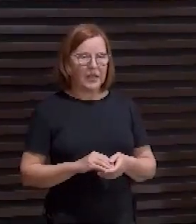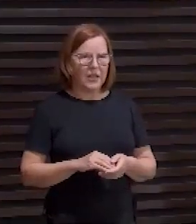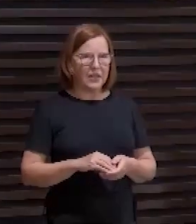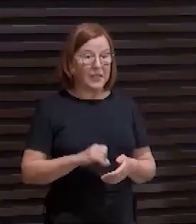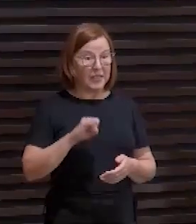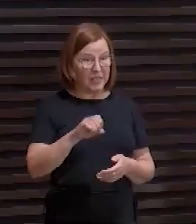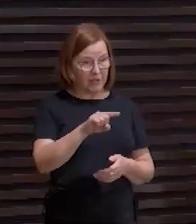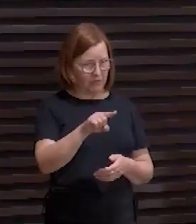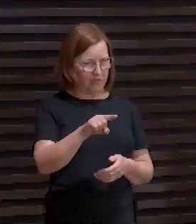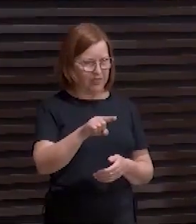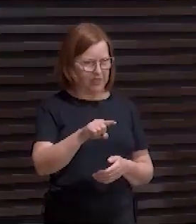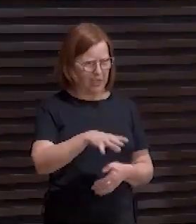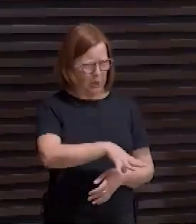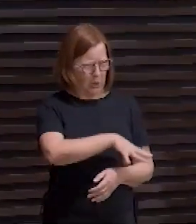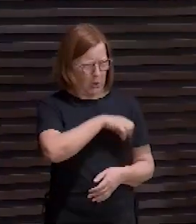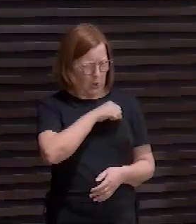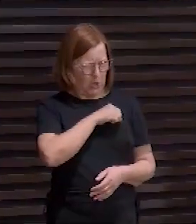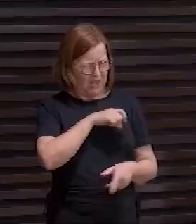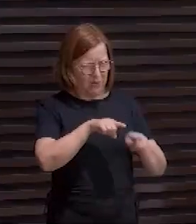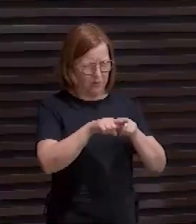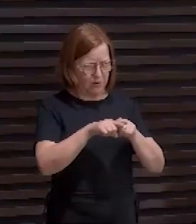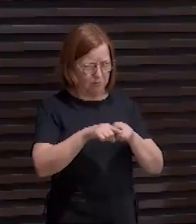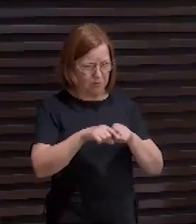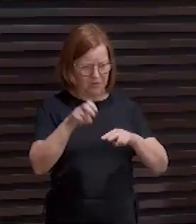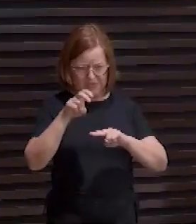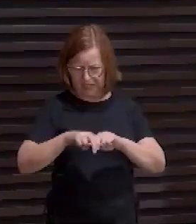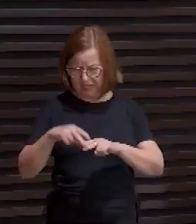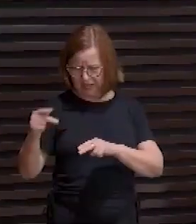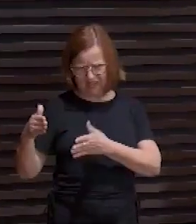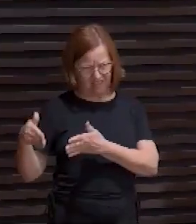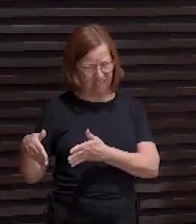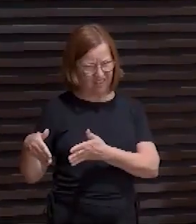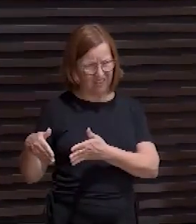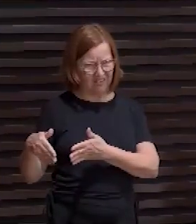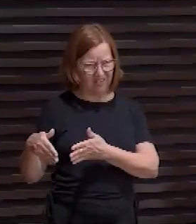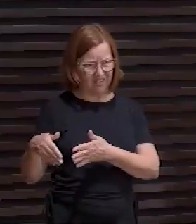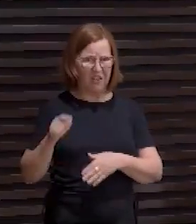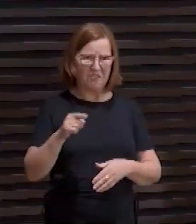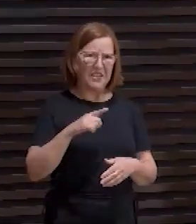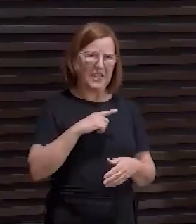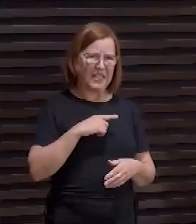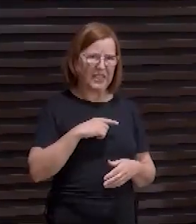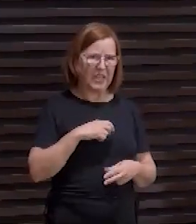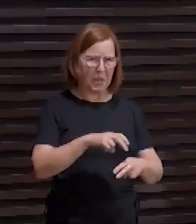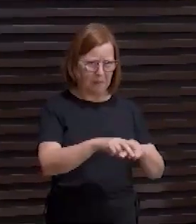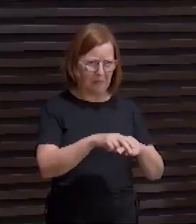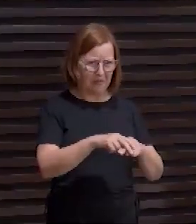odeia esse irmão que está sentado do seu lado? Você tem um motivo de discórdia perpétuo com esse irmão que está do seu